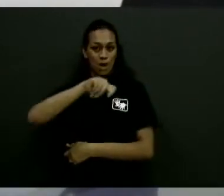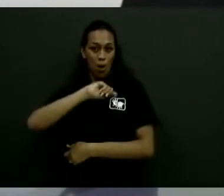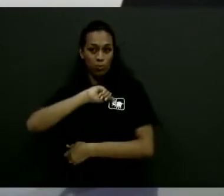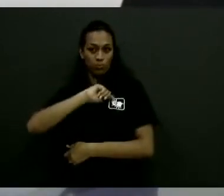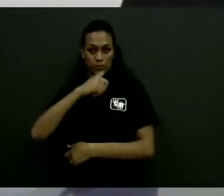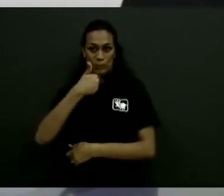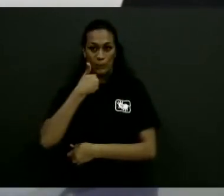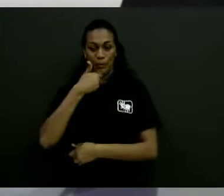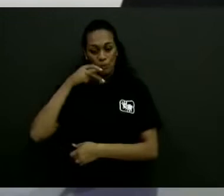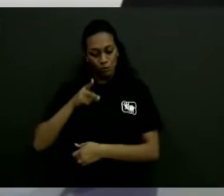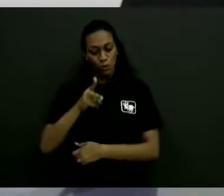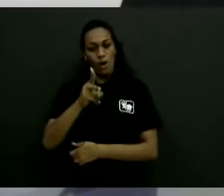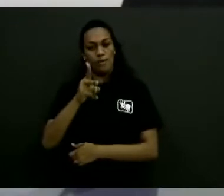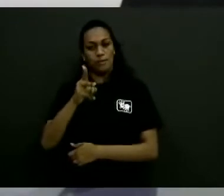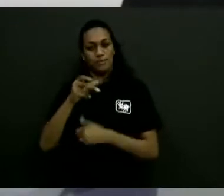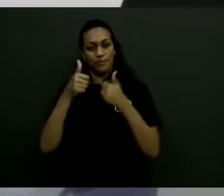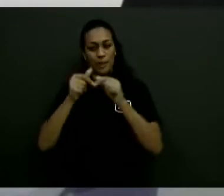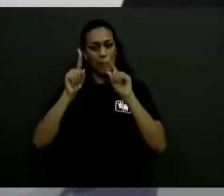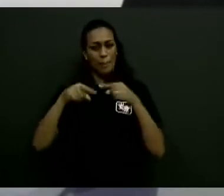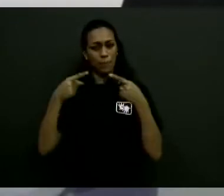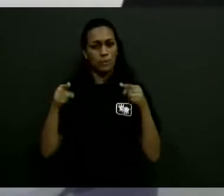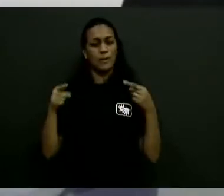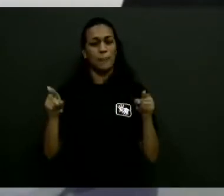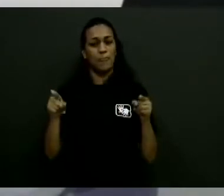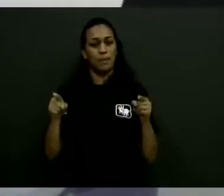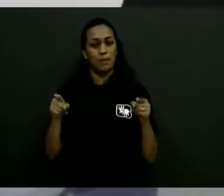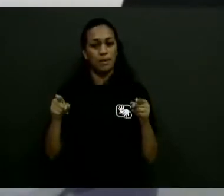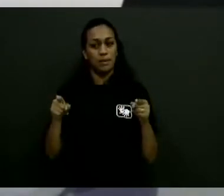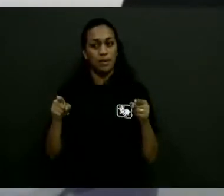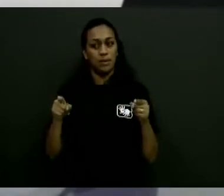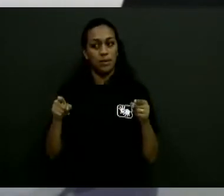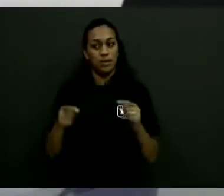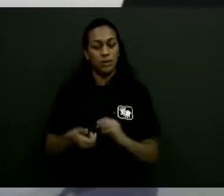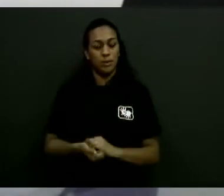nós possamos dar continuidade ao nosso trabalho. Mais uma canção. Vamos lá.